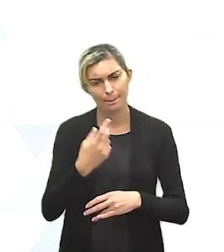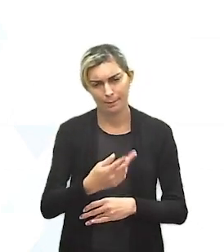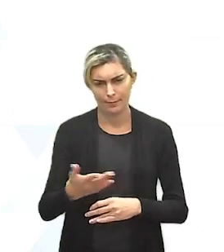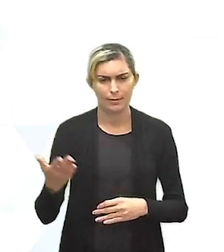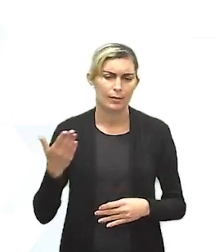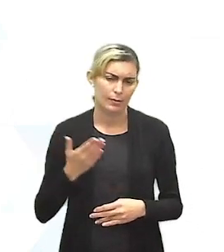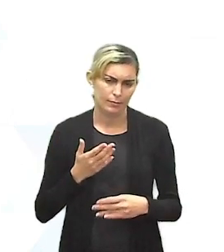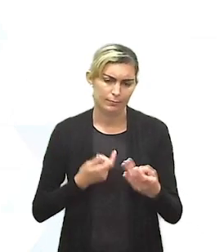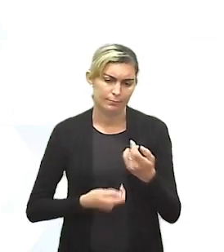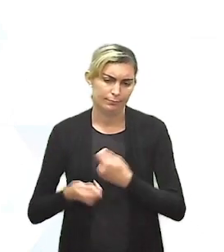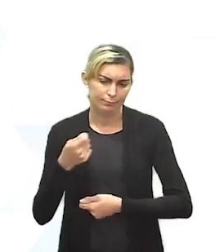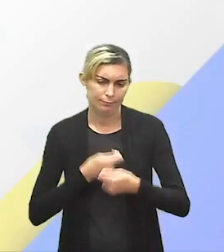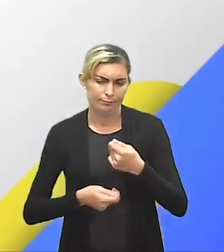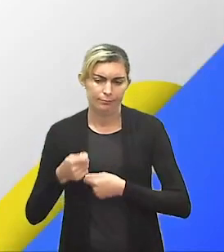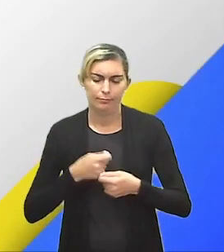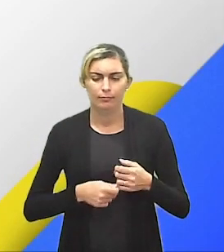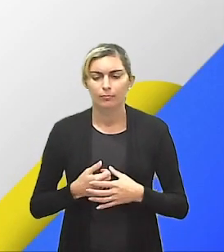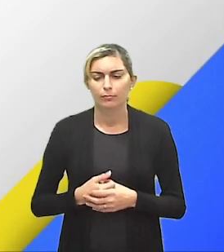no mercado.